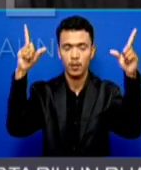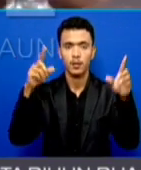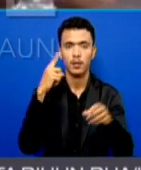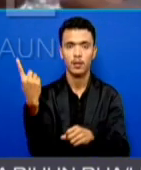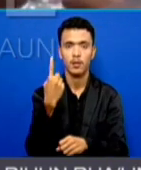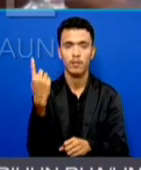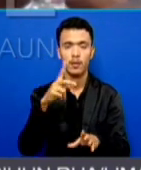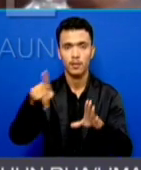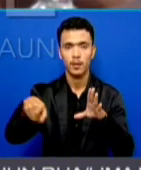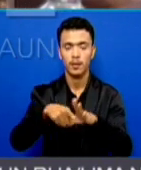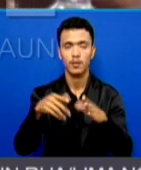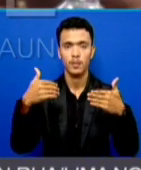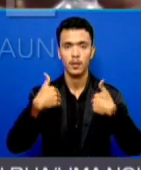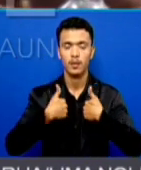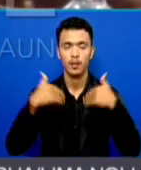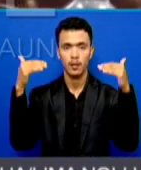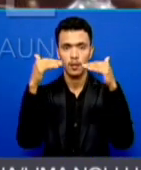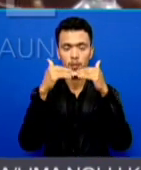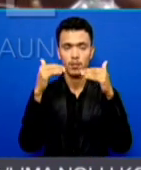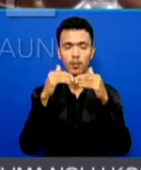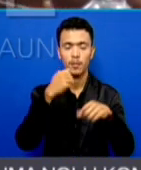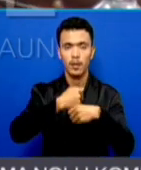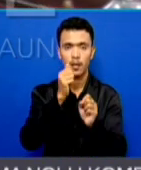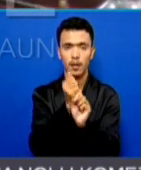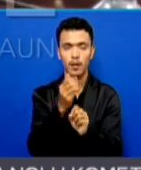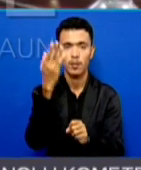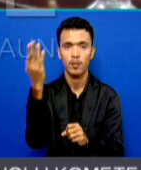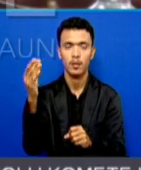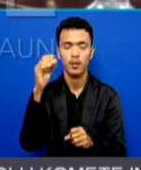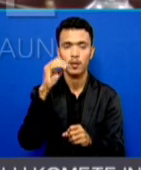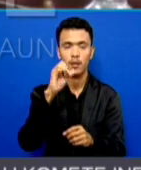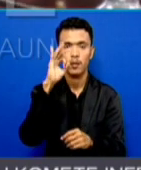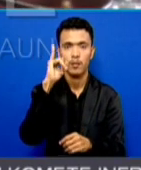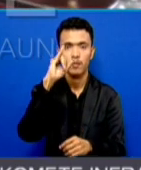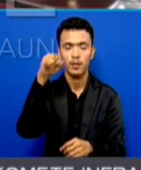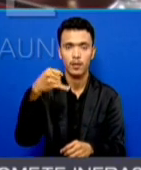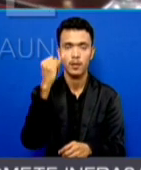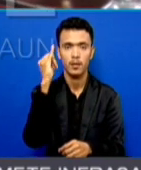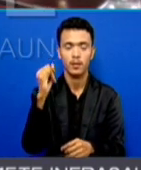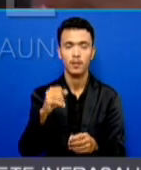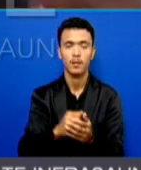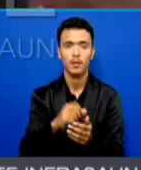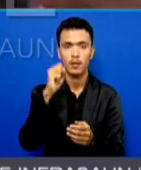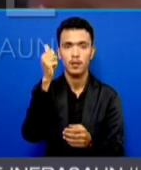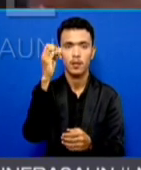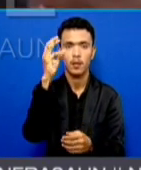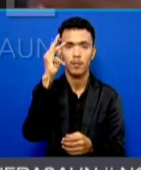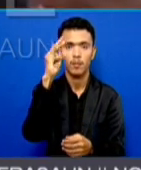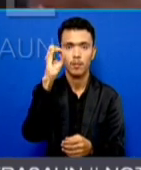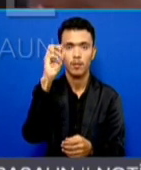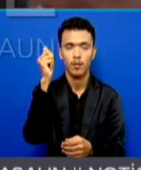participa ia Forum Ilha Pacífico, nebe halau ia Nova Zelândia, Fiji, Vanuatu, Samoa,